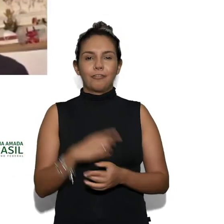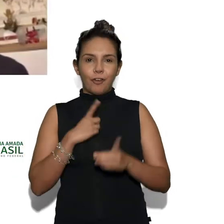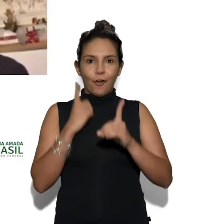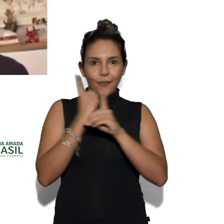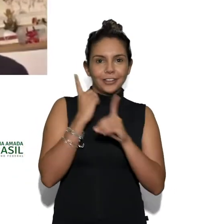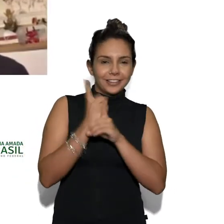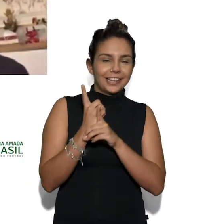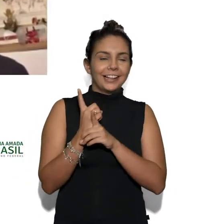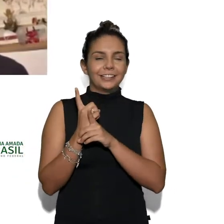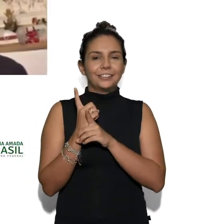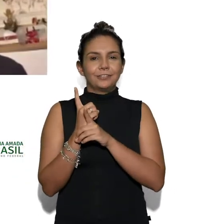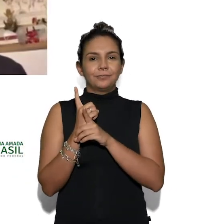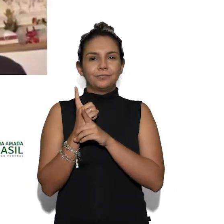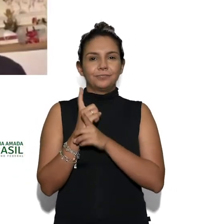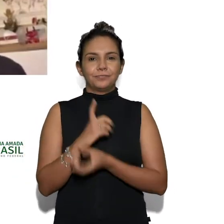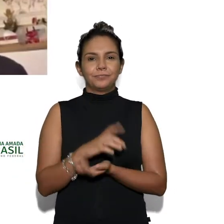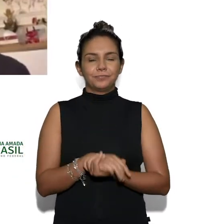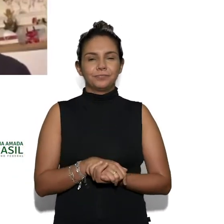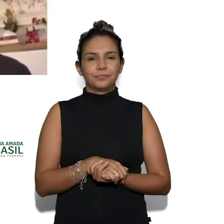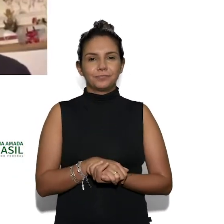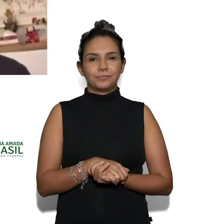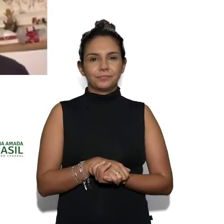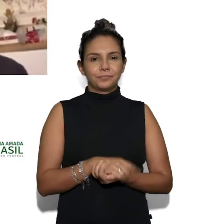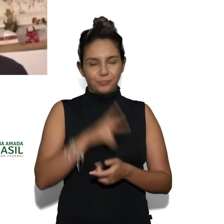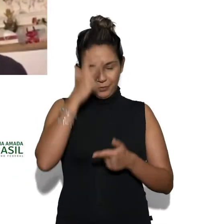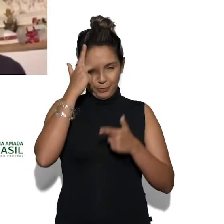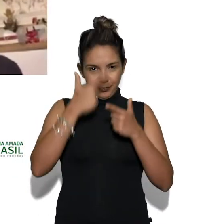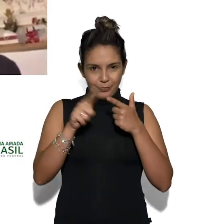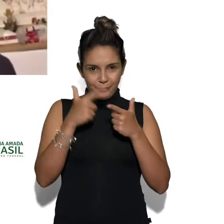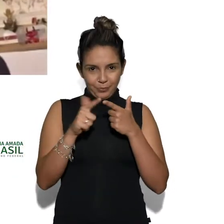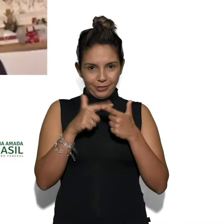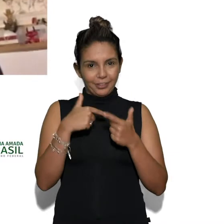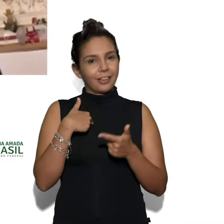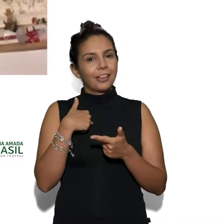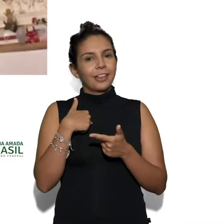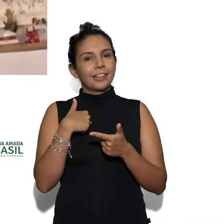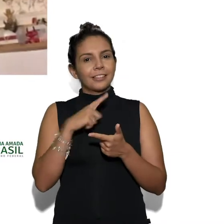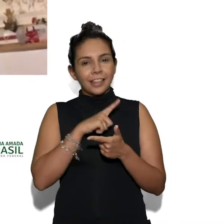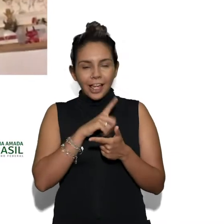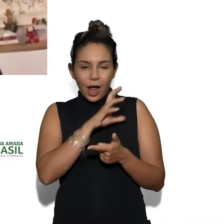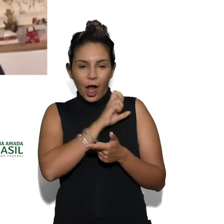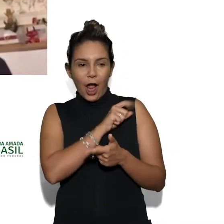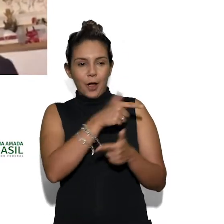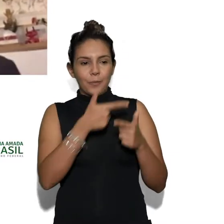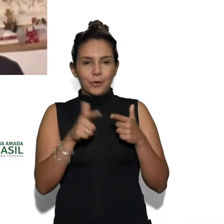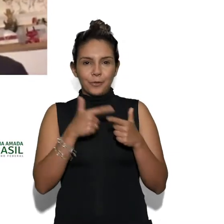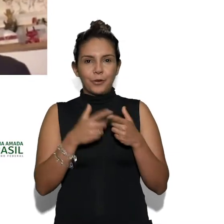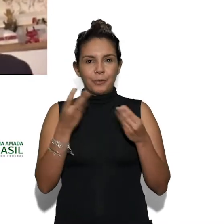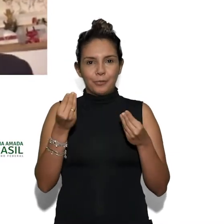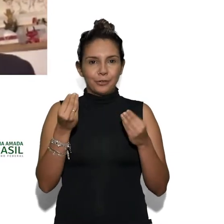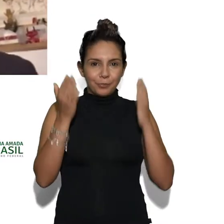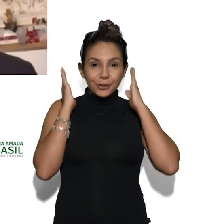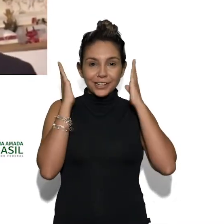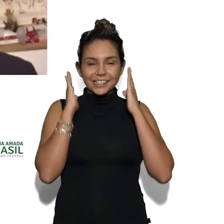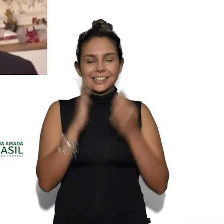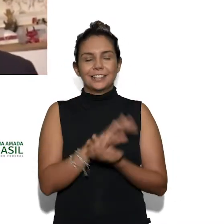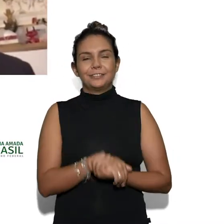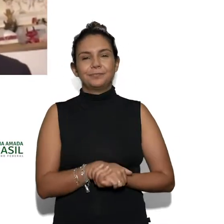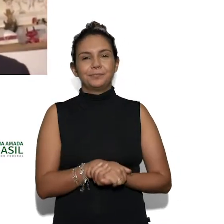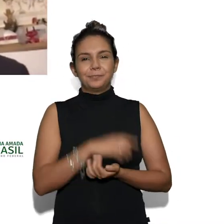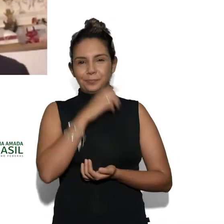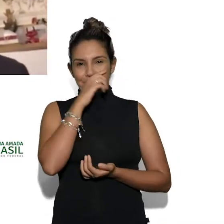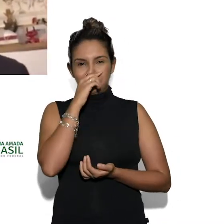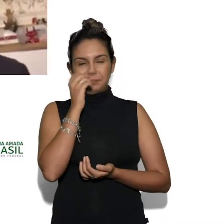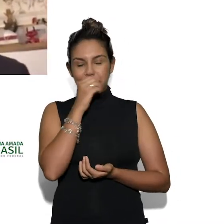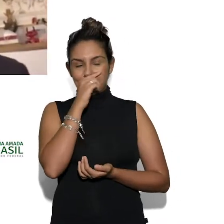encontrando assim, afeição pelos problemas. Eu ganho afeto pelos problemas. É muita burrice.